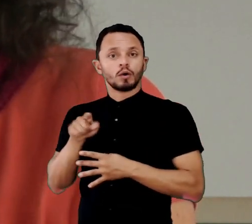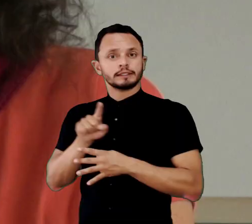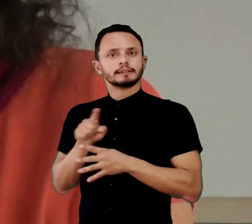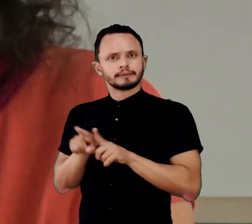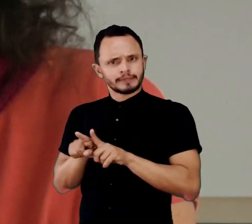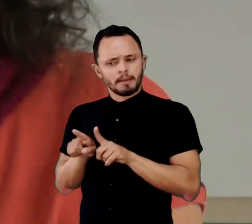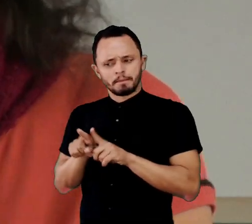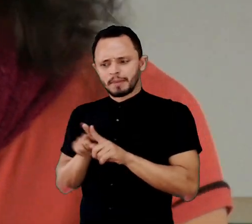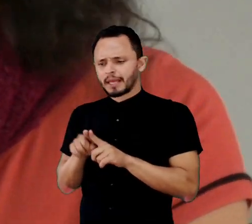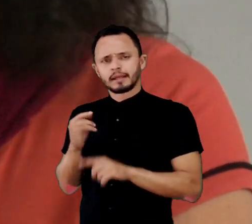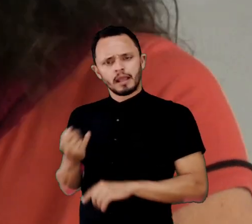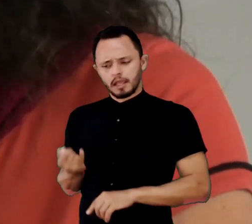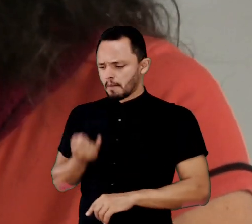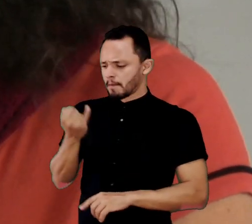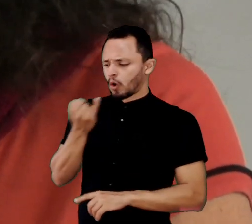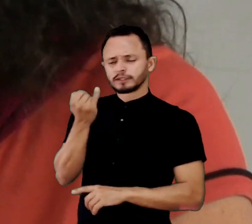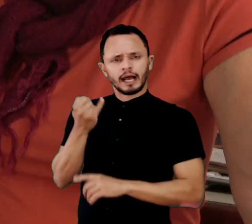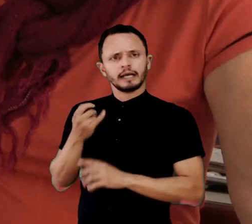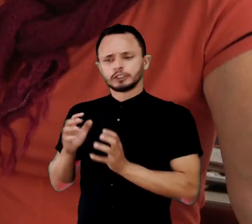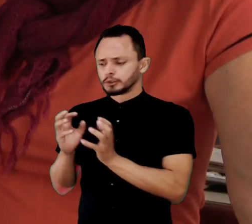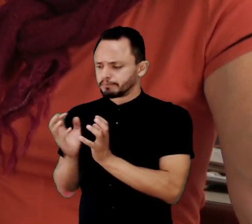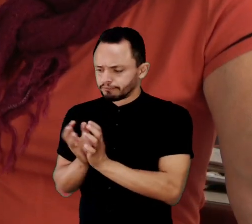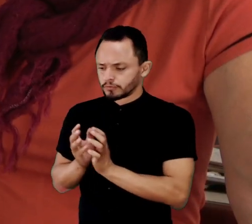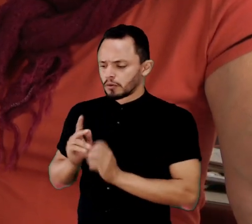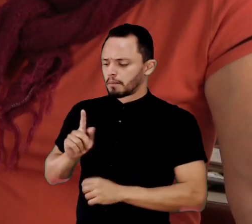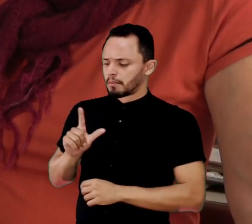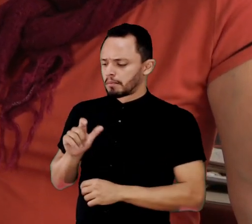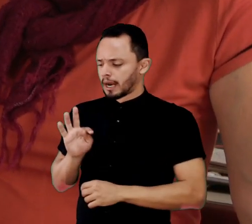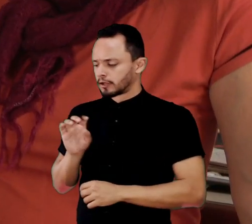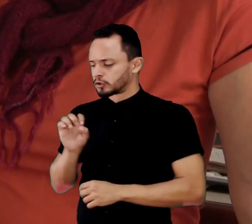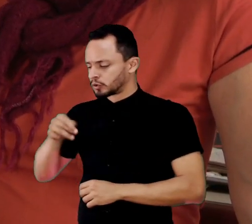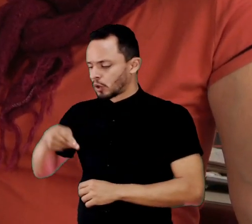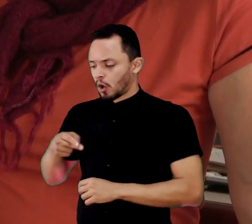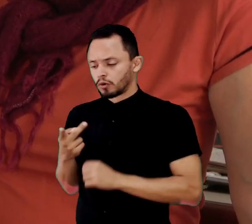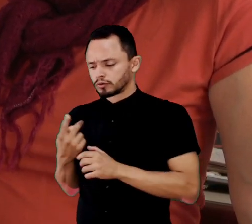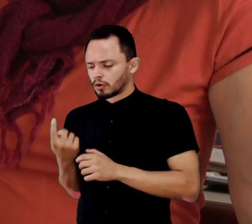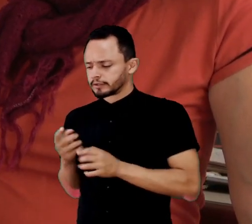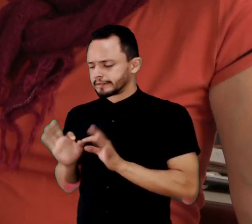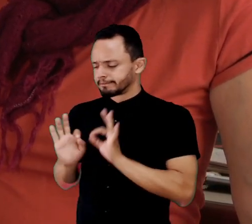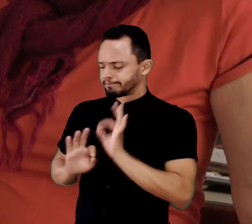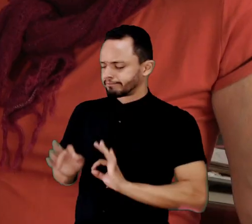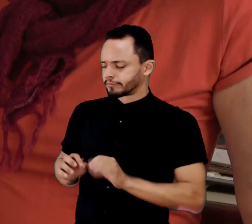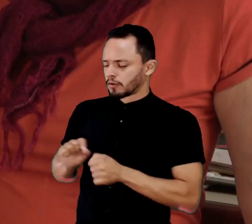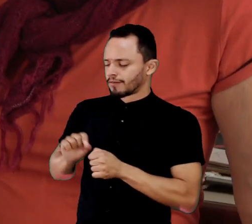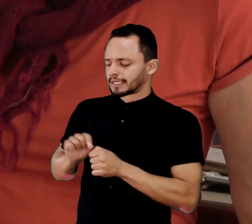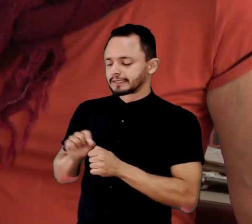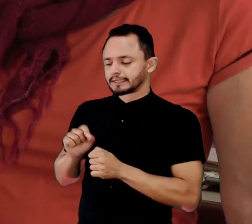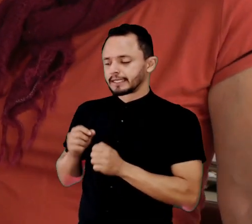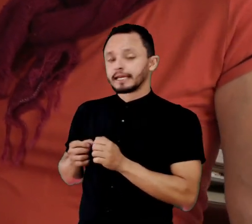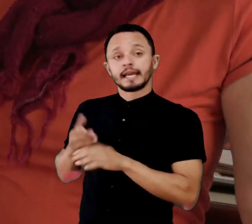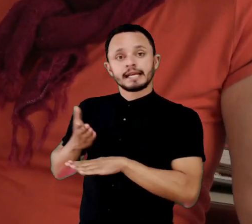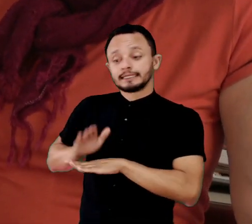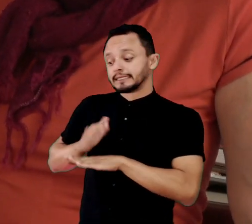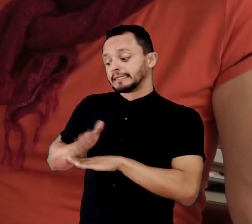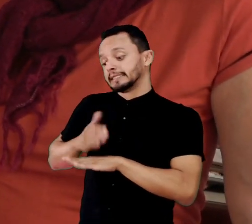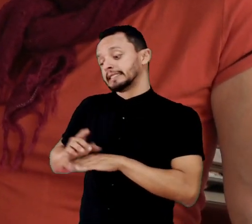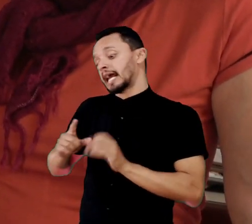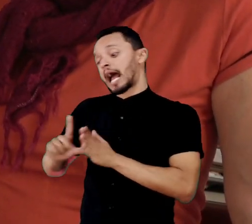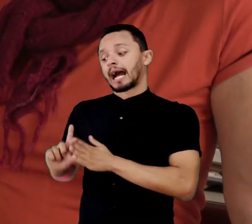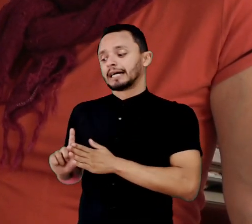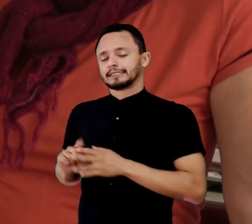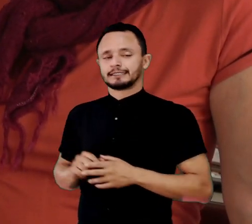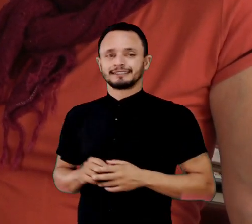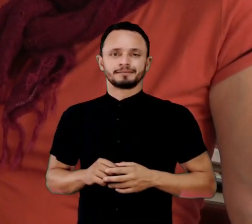que a gente tem, né, essa da Platô. Isso é um ótimo momento para a gente fazer um merchan, né, da